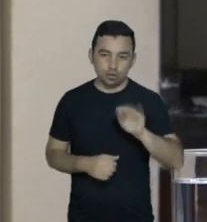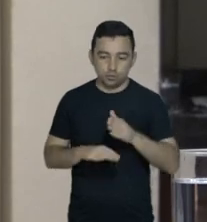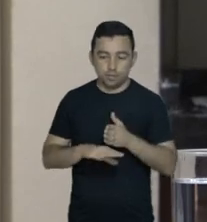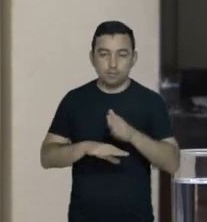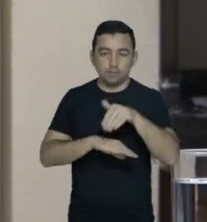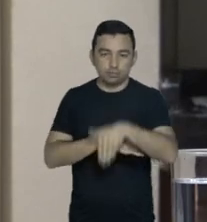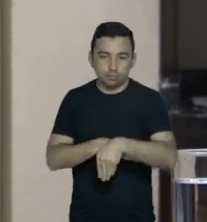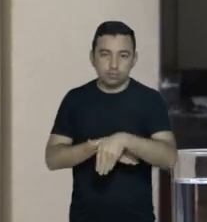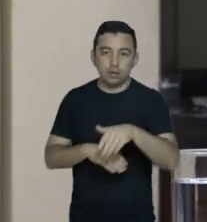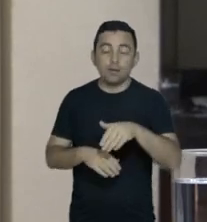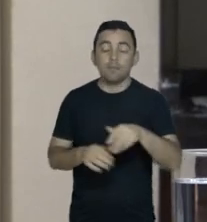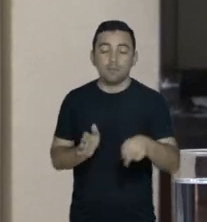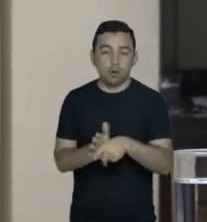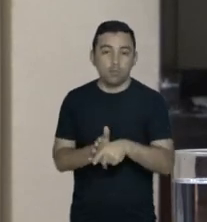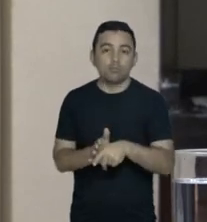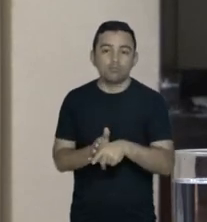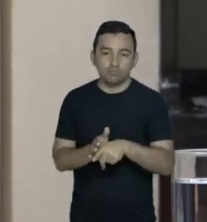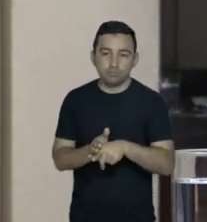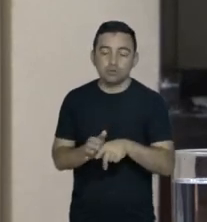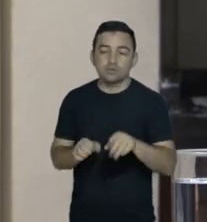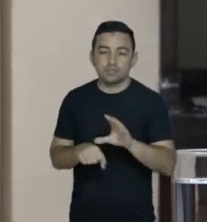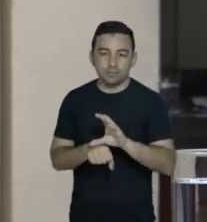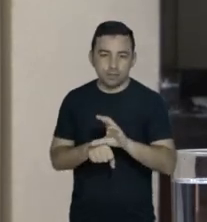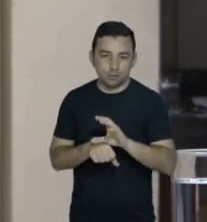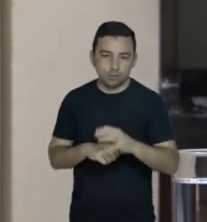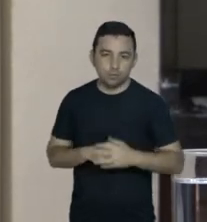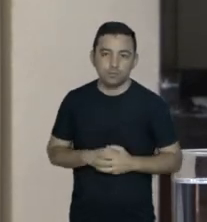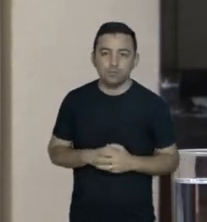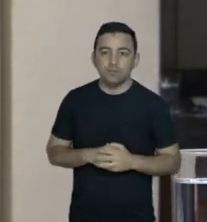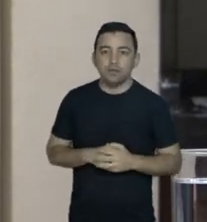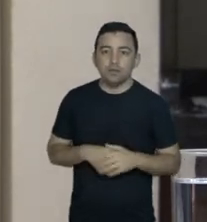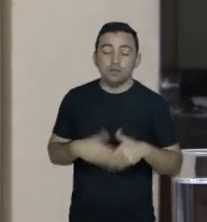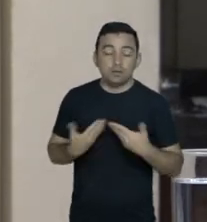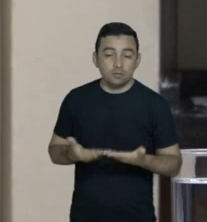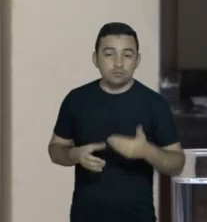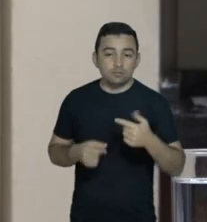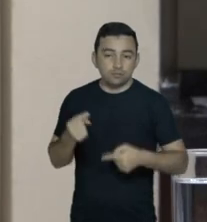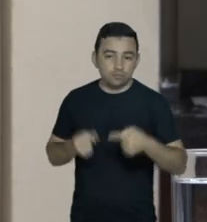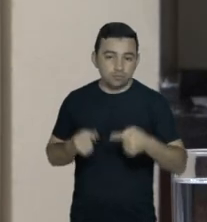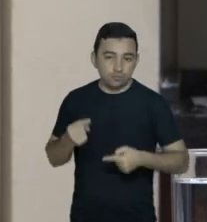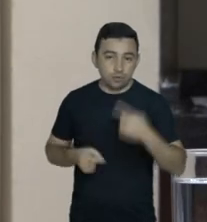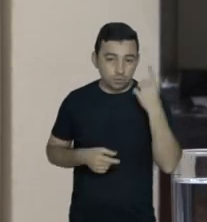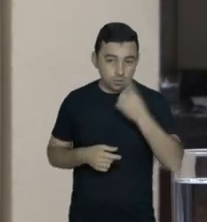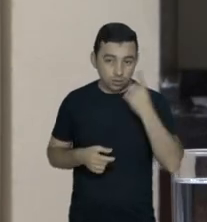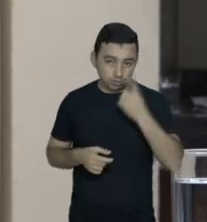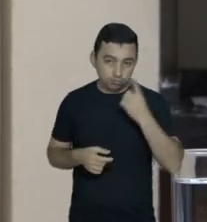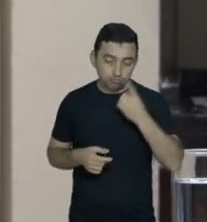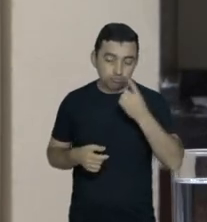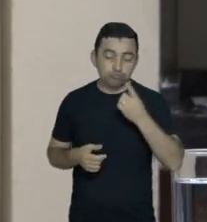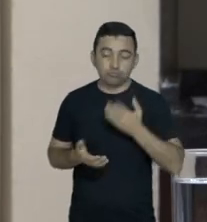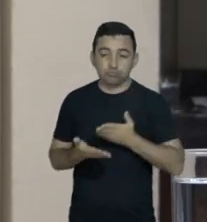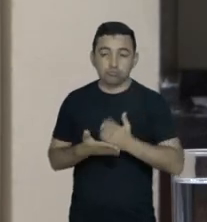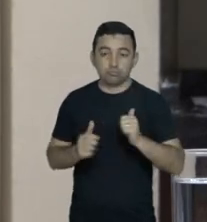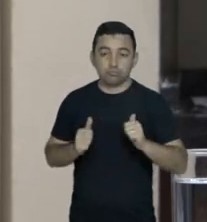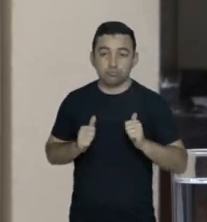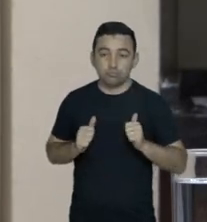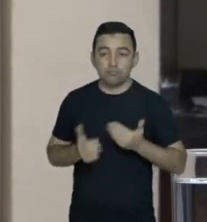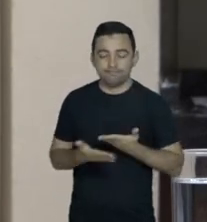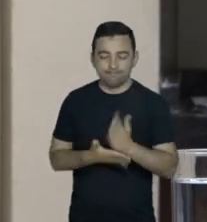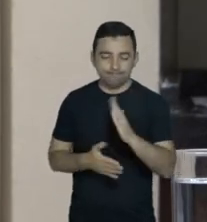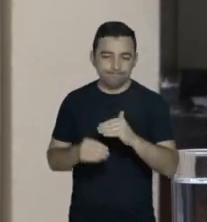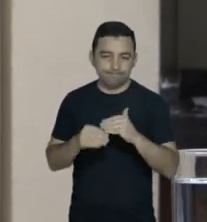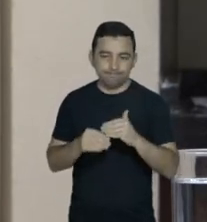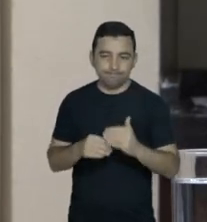concreto. Em discussão. Não havendo quem queira discutir, em votação. Deputados que aprovam, permaneçam como se encontram. Aprovado